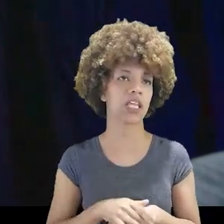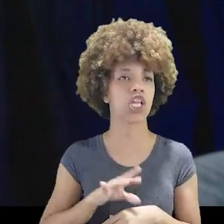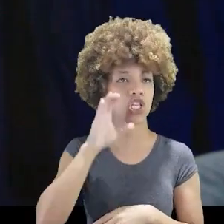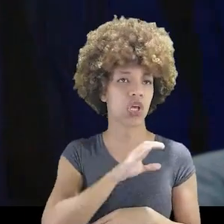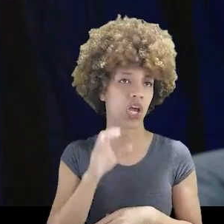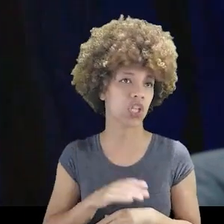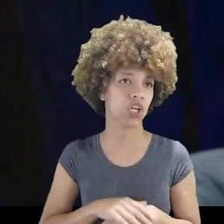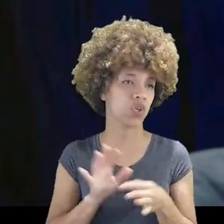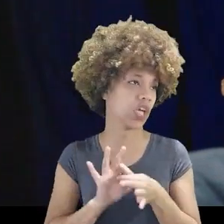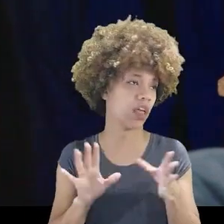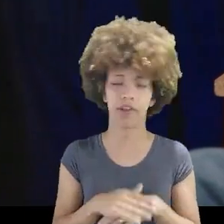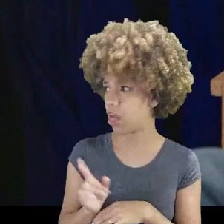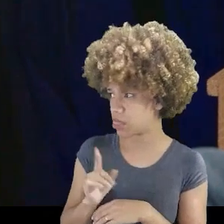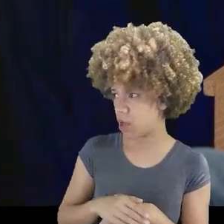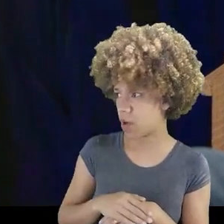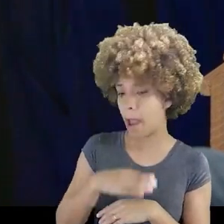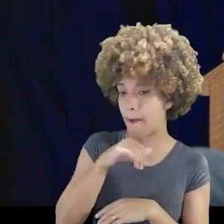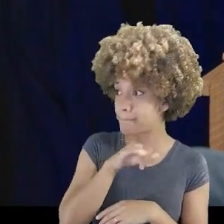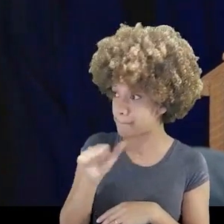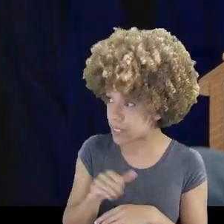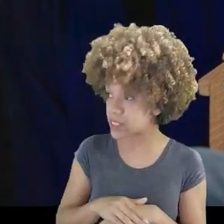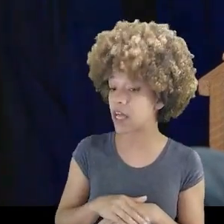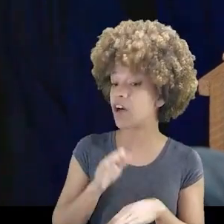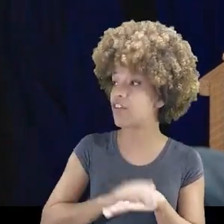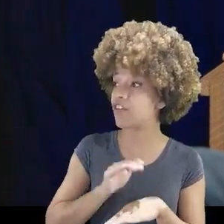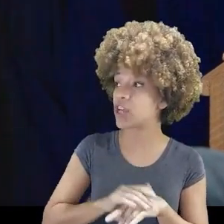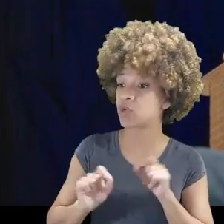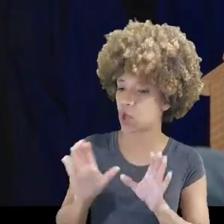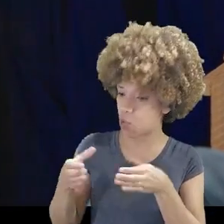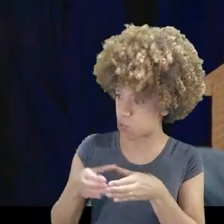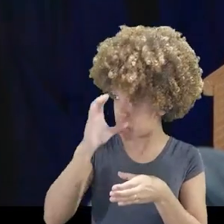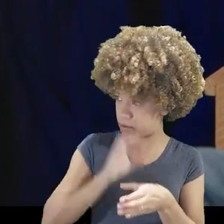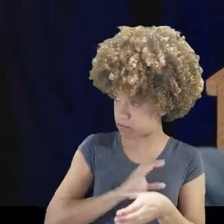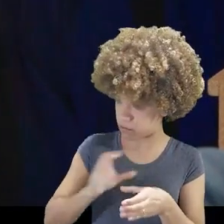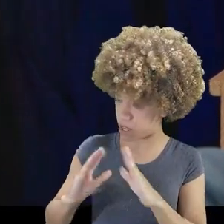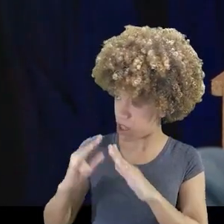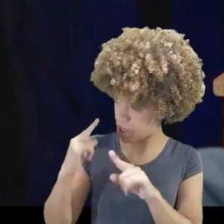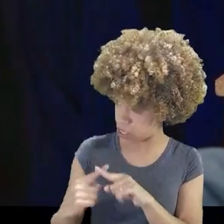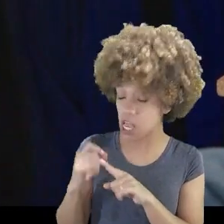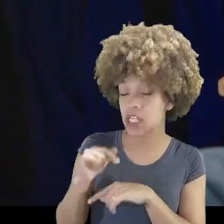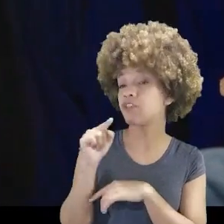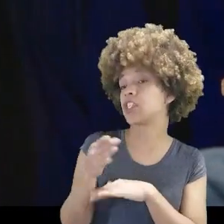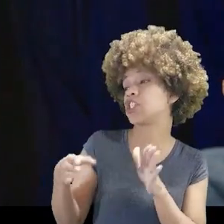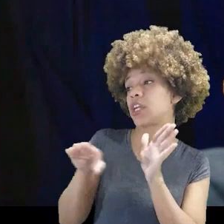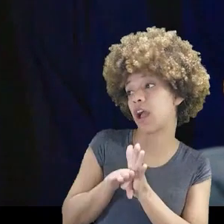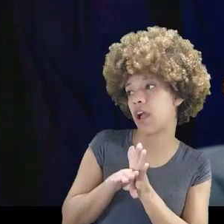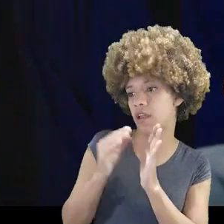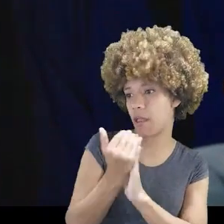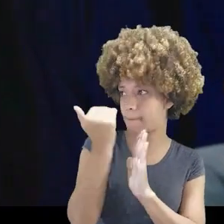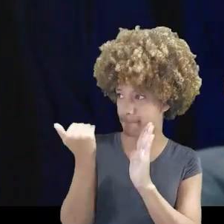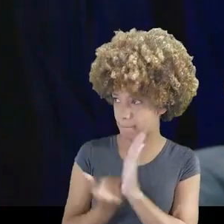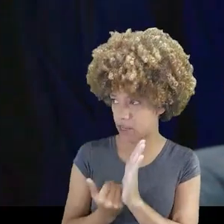só o católico que e as missas significa o que a Cúpula da igreja cúpula você se você chegar em